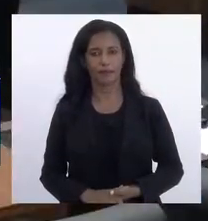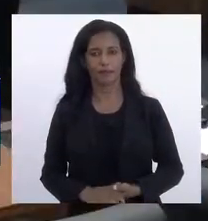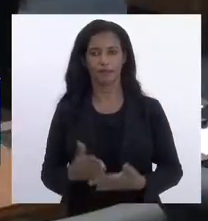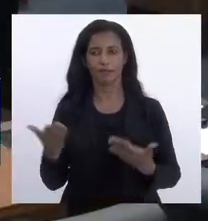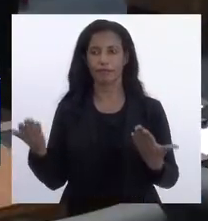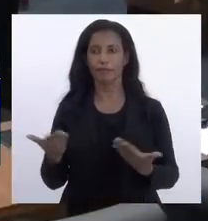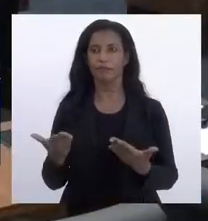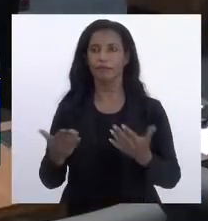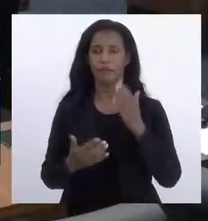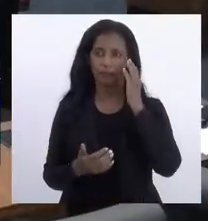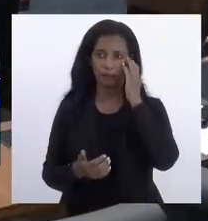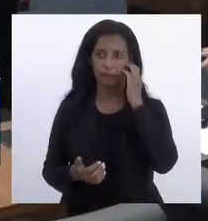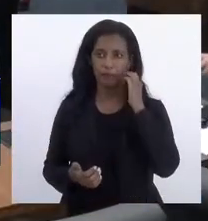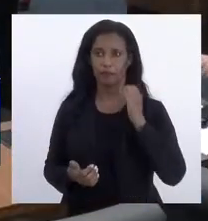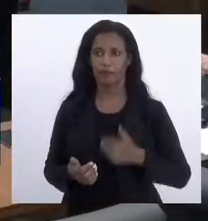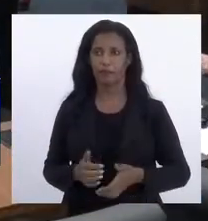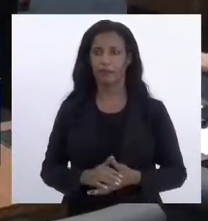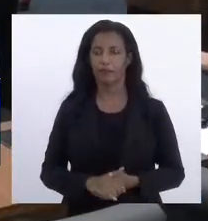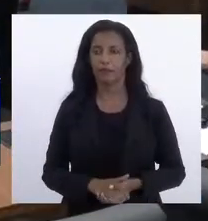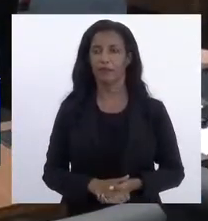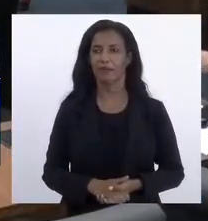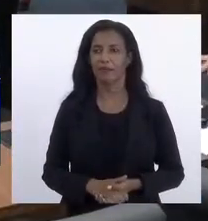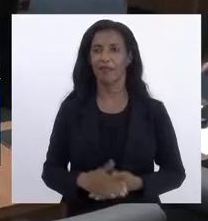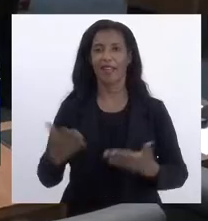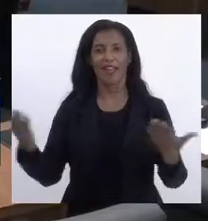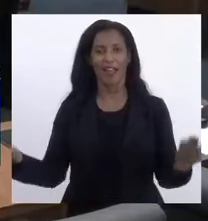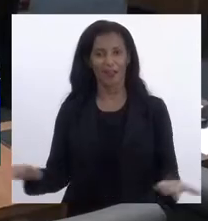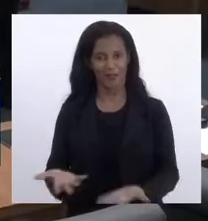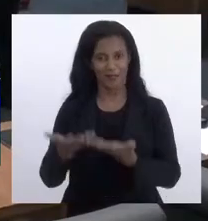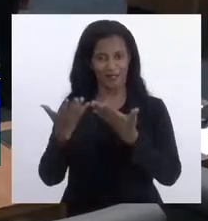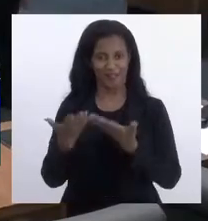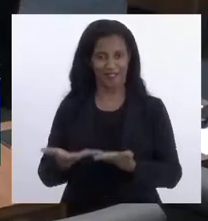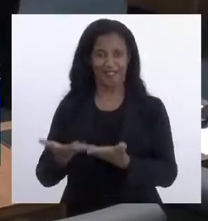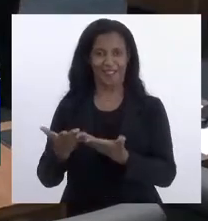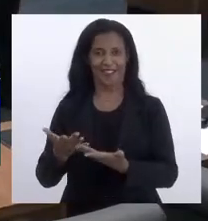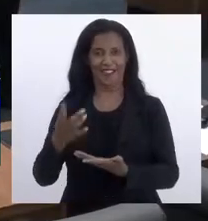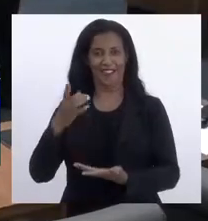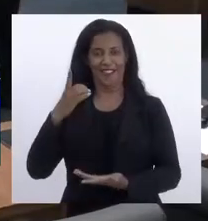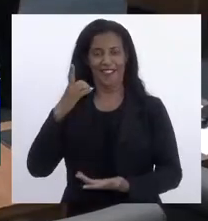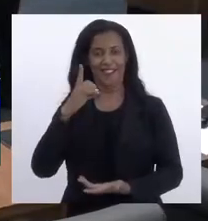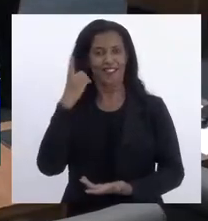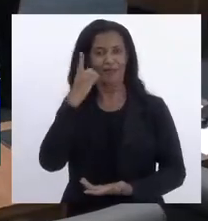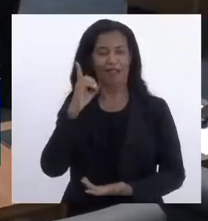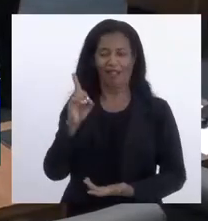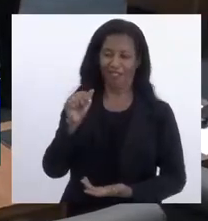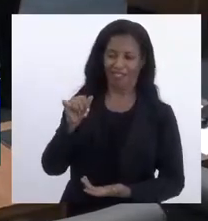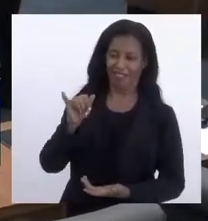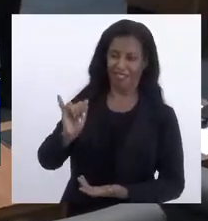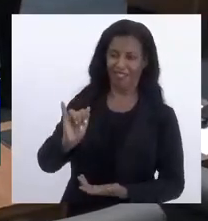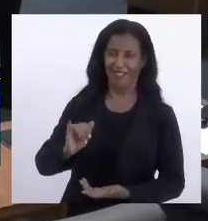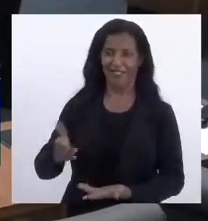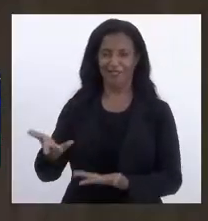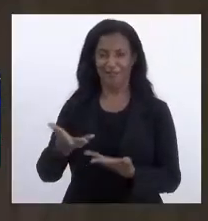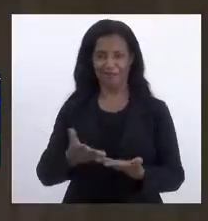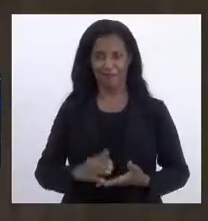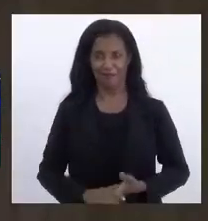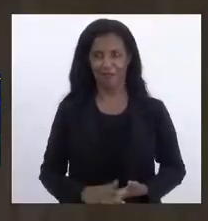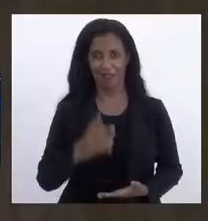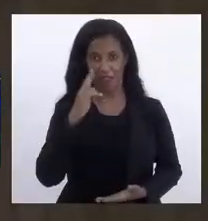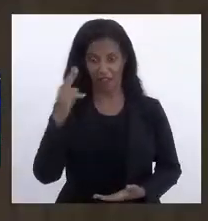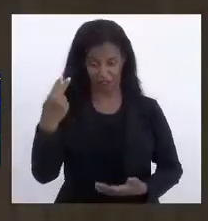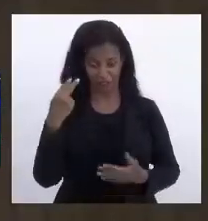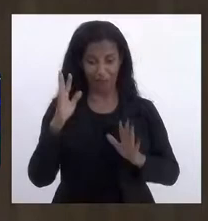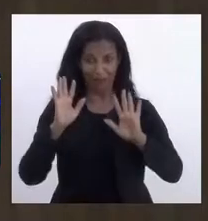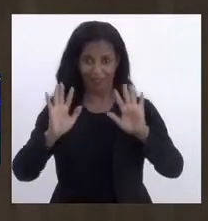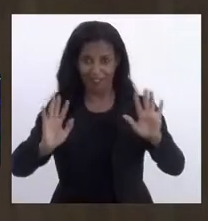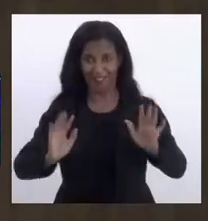Agora, para homenagear o mais querido do Brasil, deputada Dani. Veja bem,